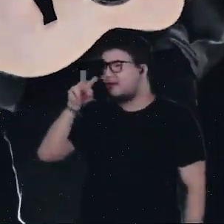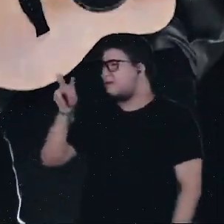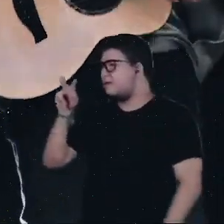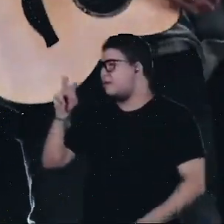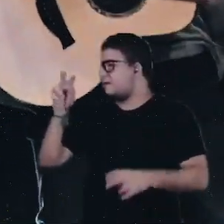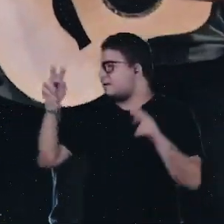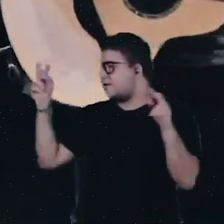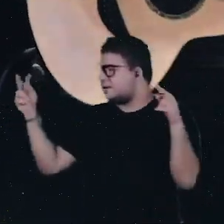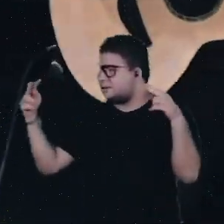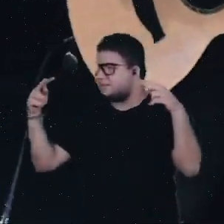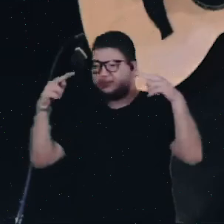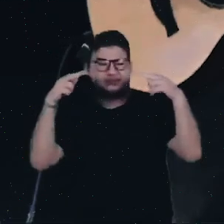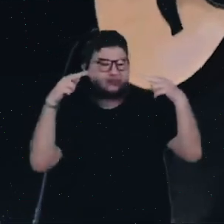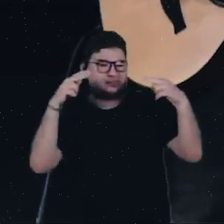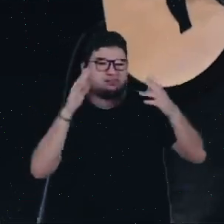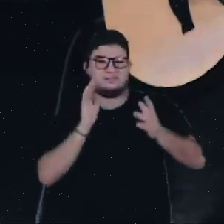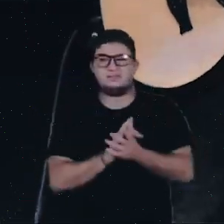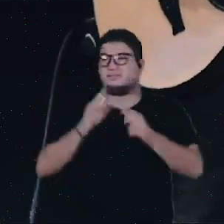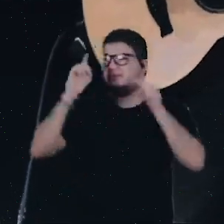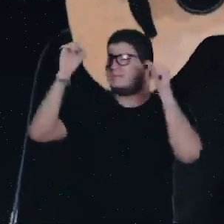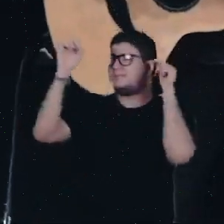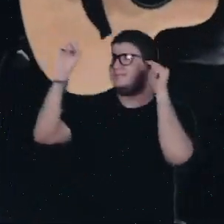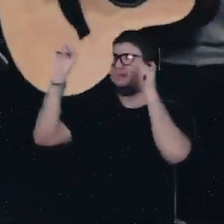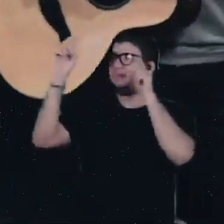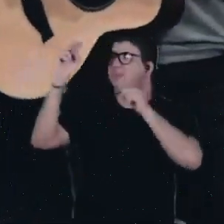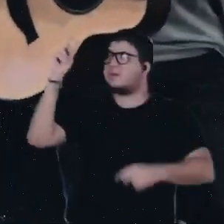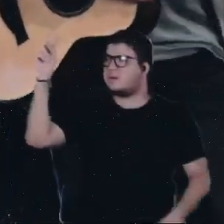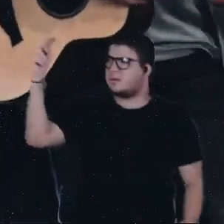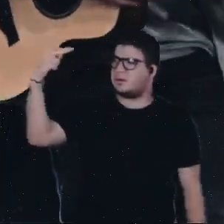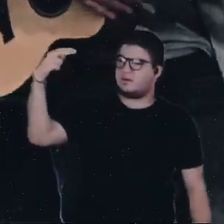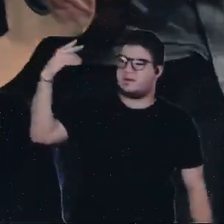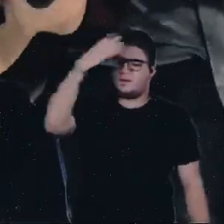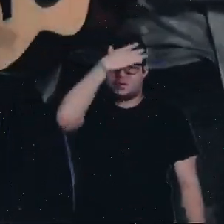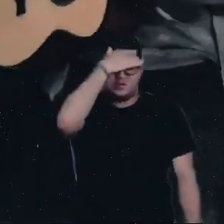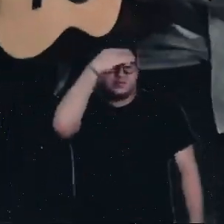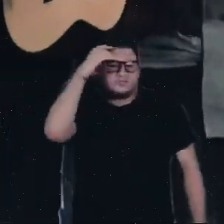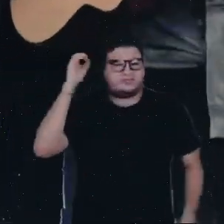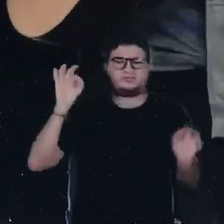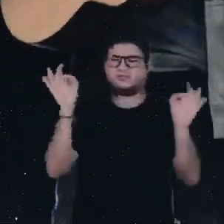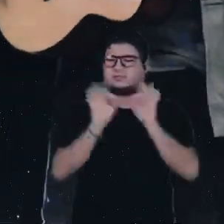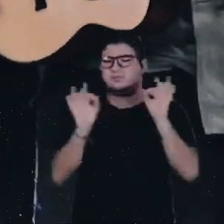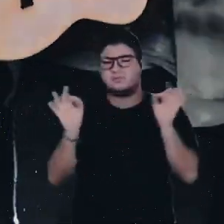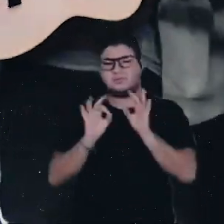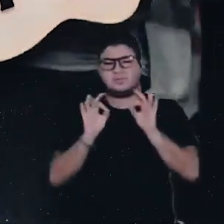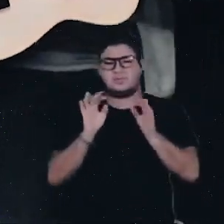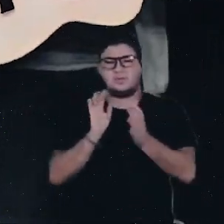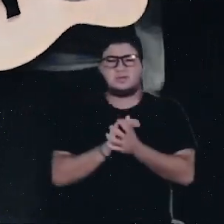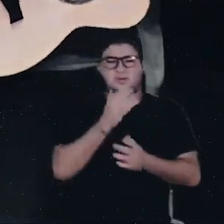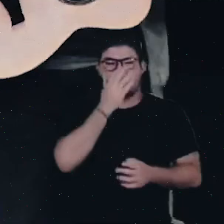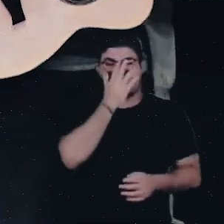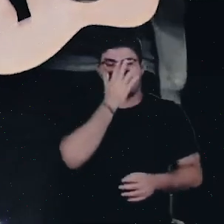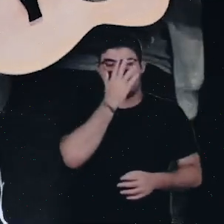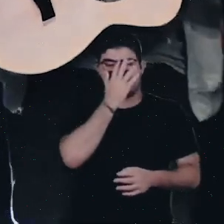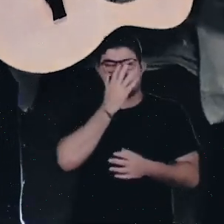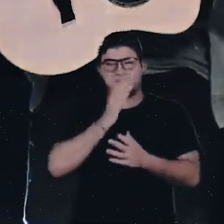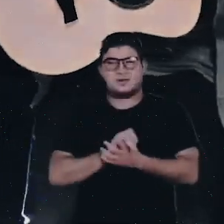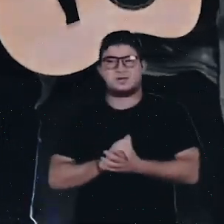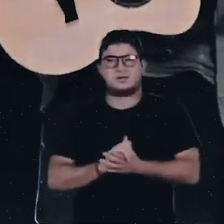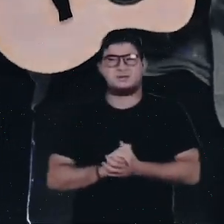não se esquece de você. Olha para outra e Deus não se esquece de você.